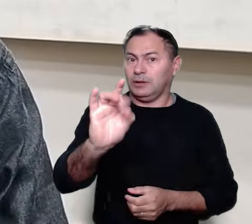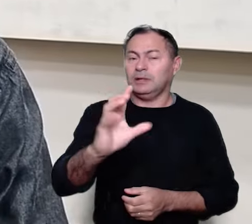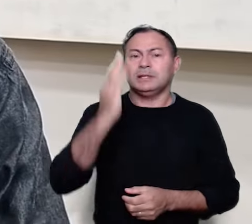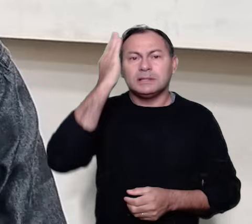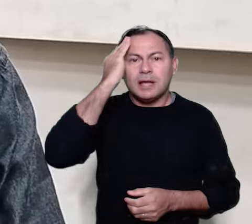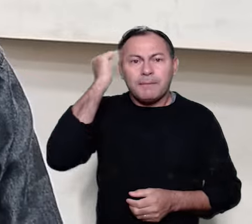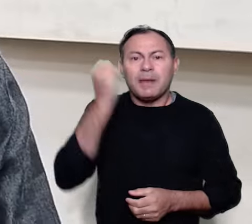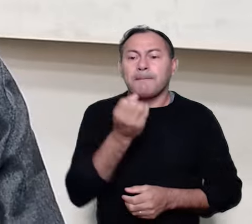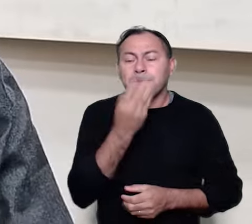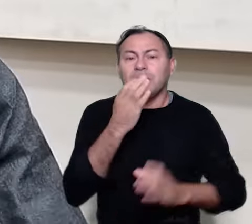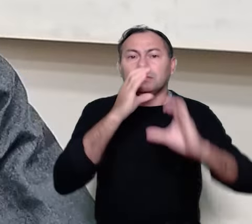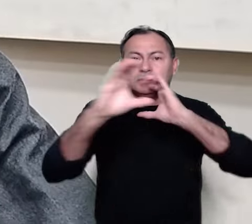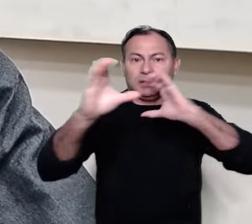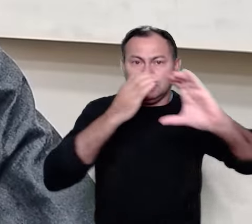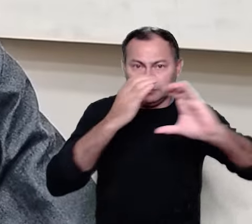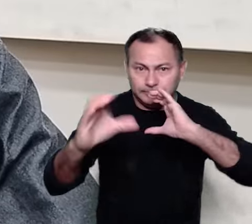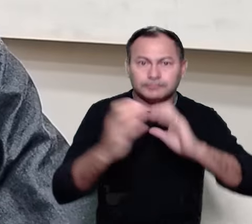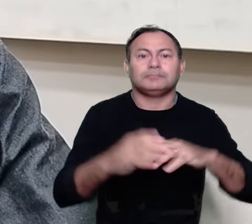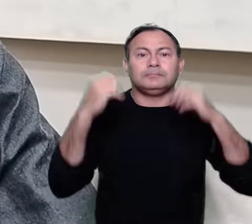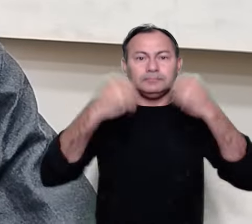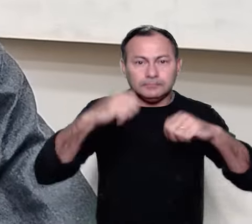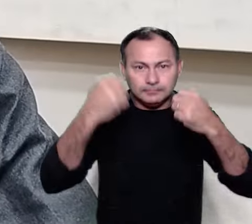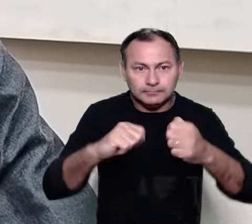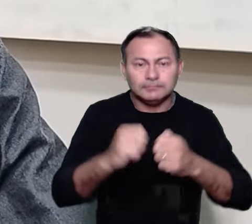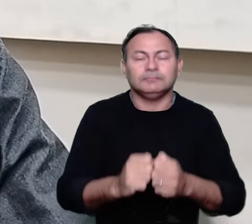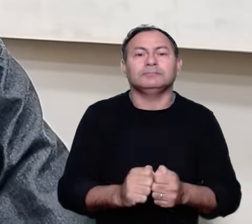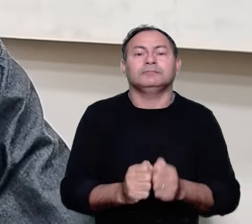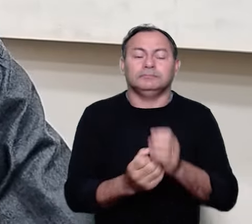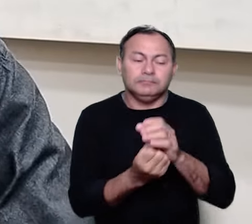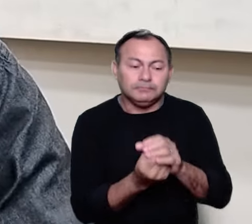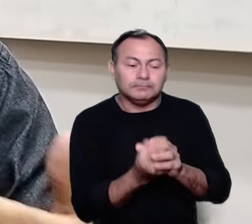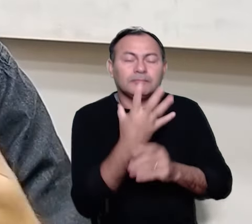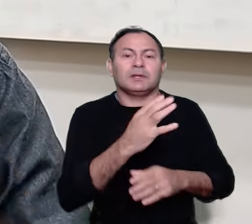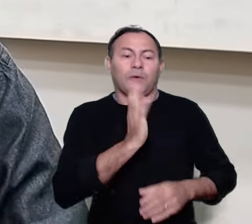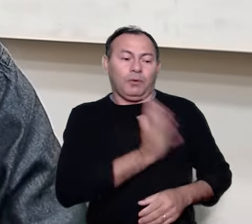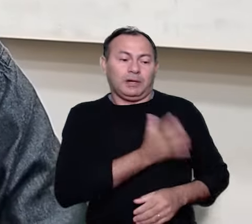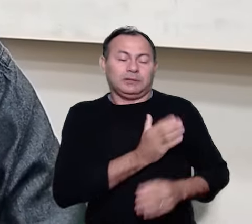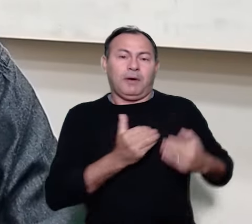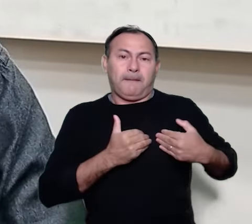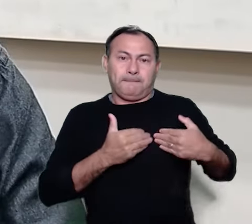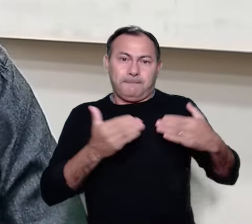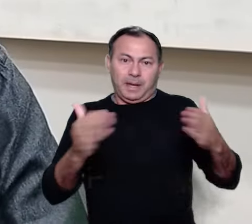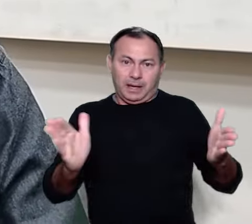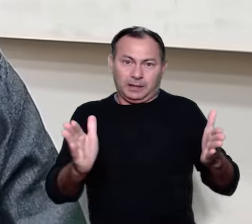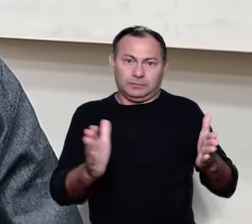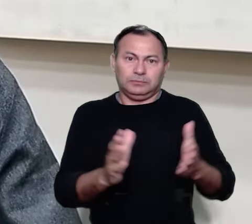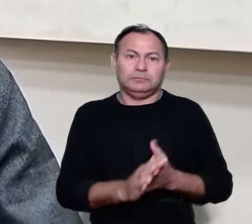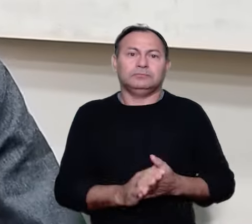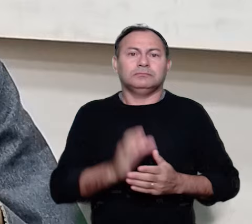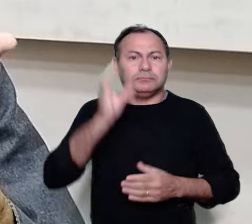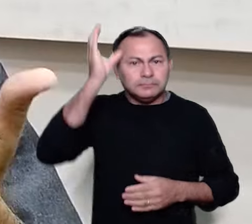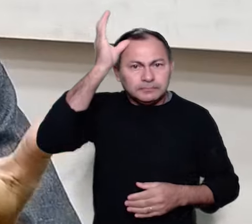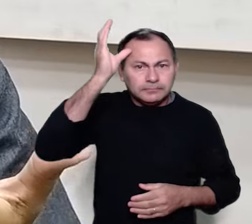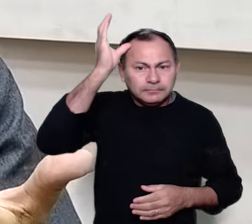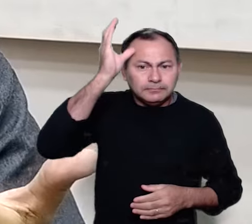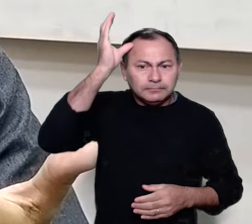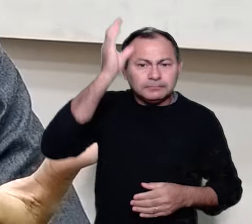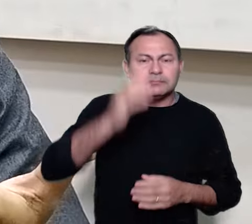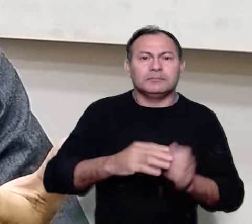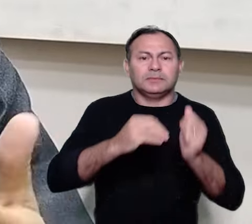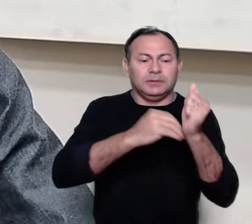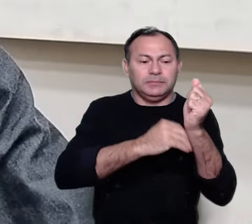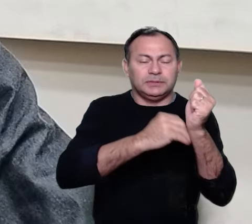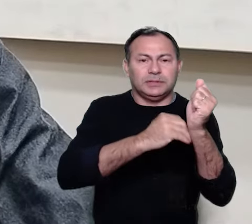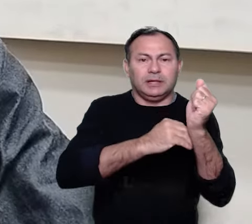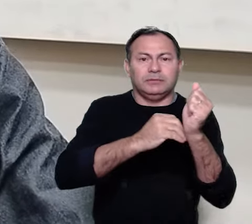basta saber bem os cantos. É necessário que eles brotem de um coração aberto e consciente